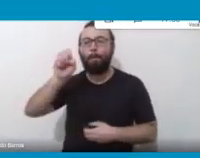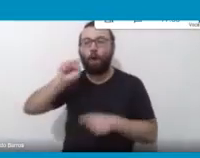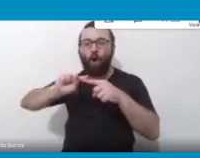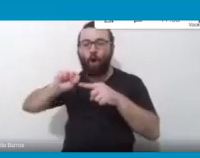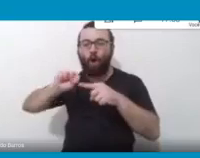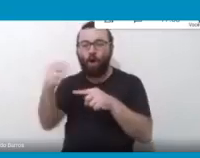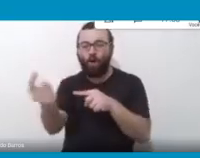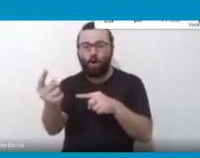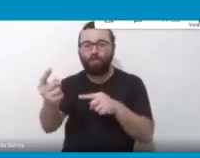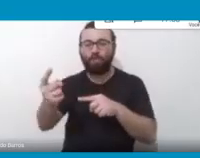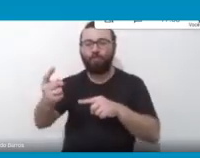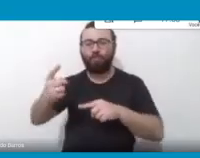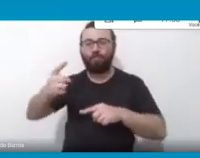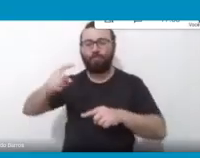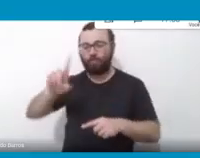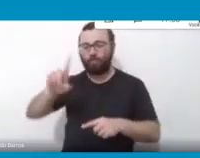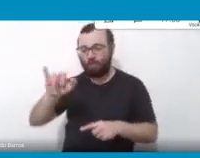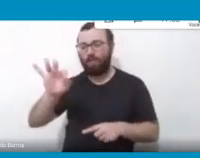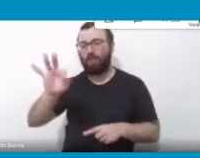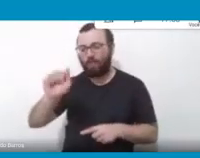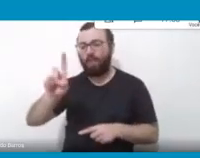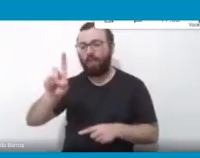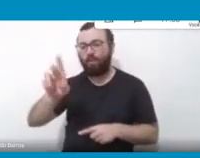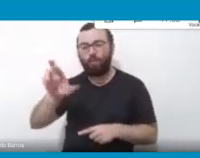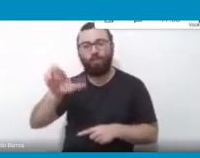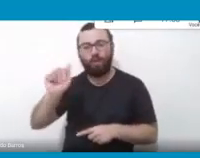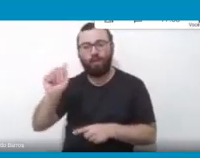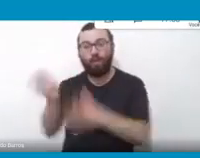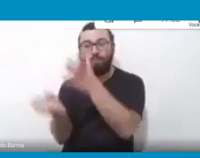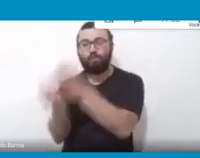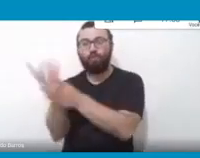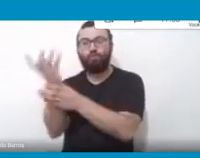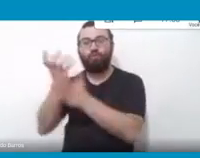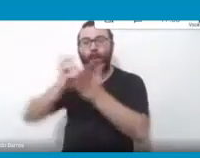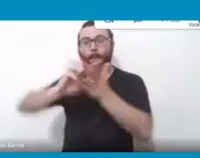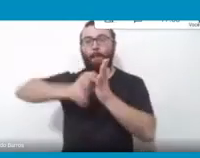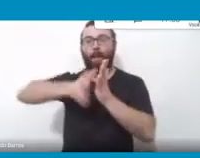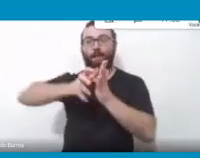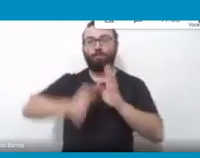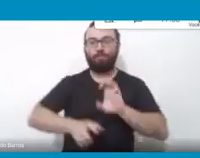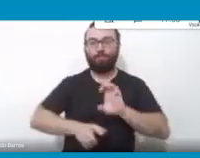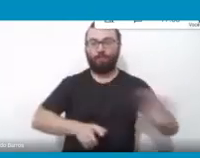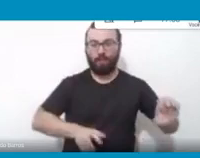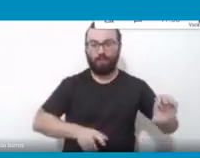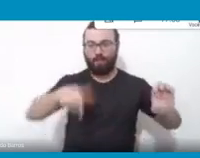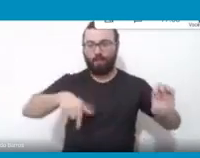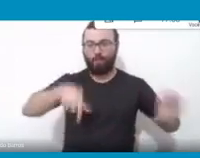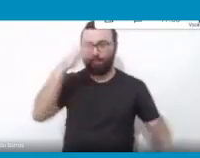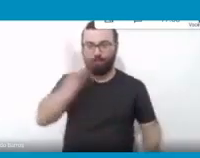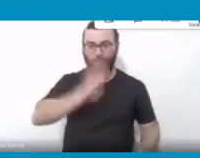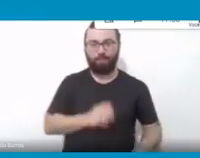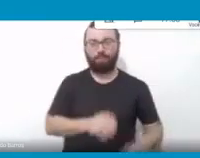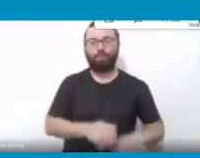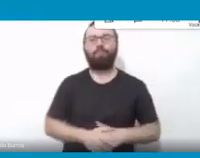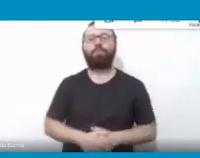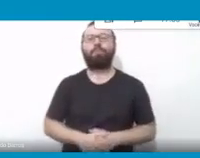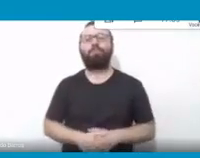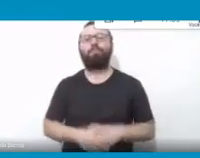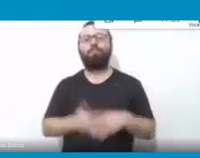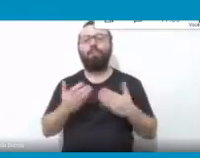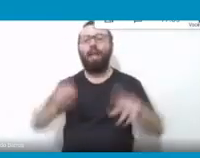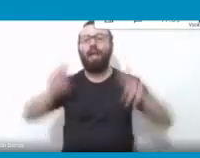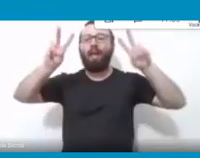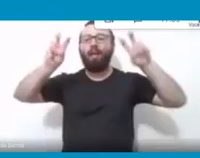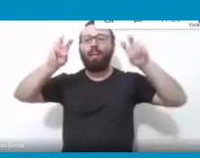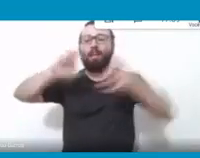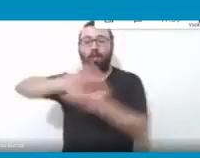na pós-ditadura, quando surge os partidos de esquerda no Brasil, a questão do